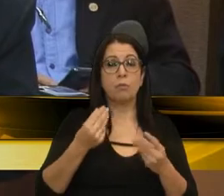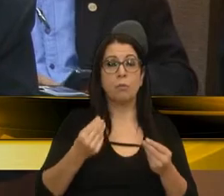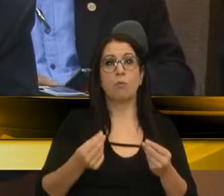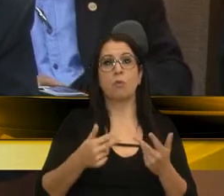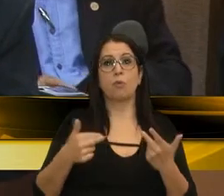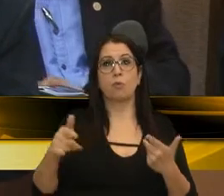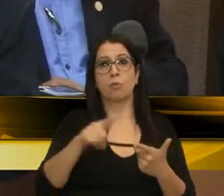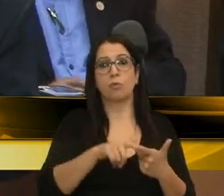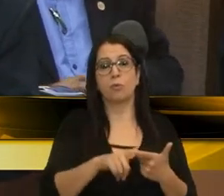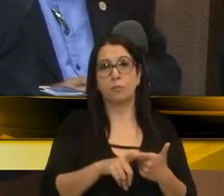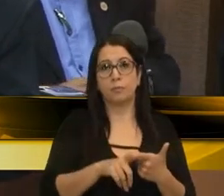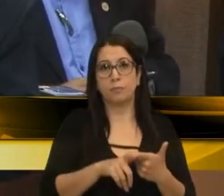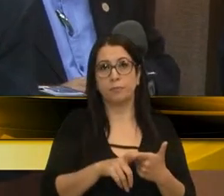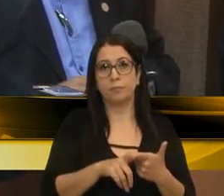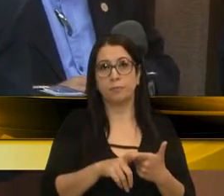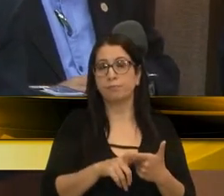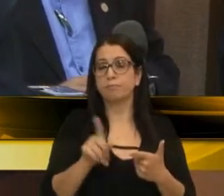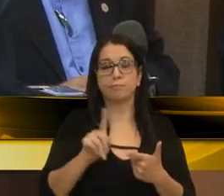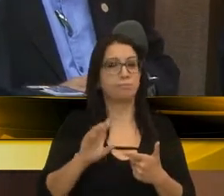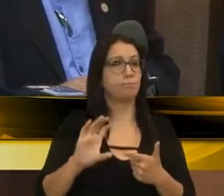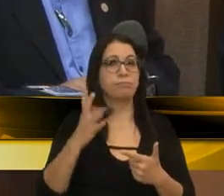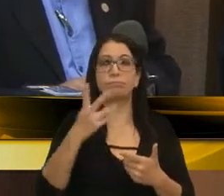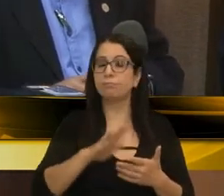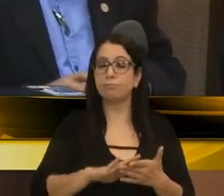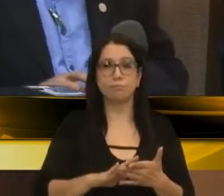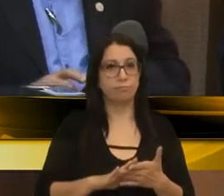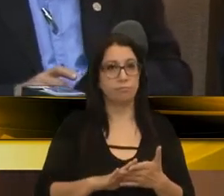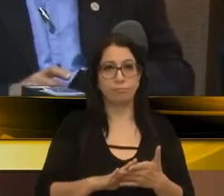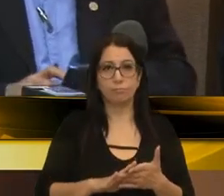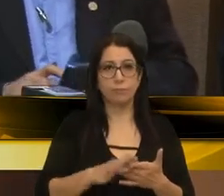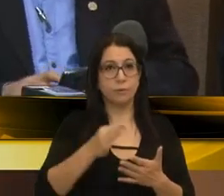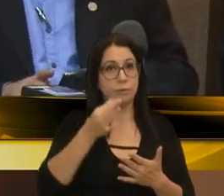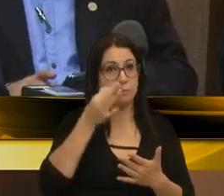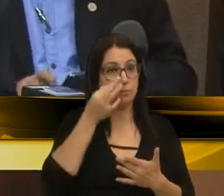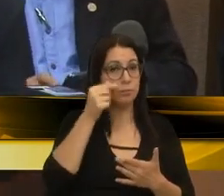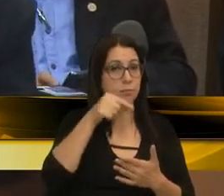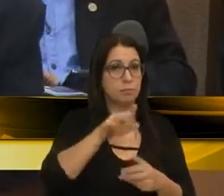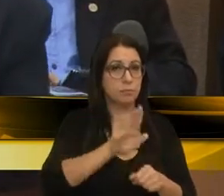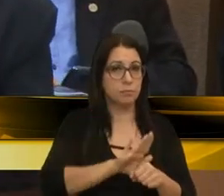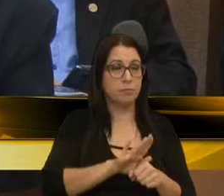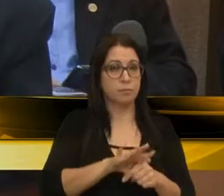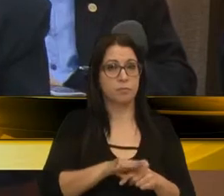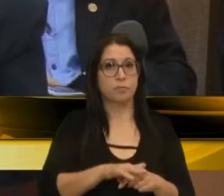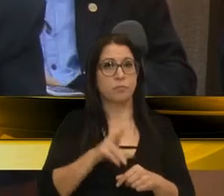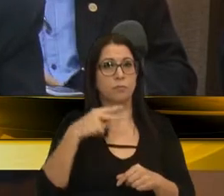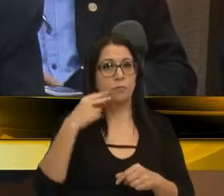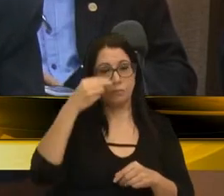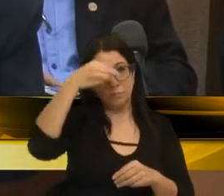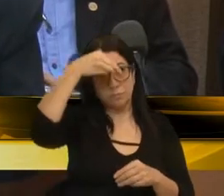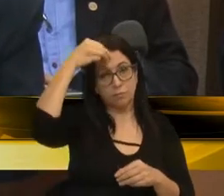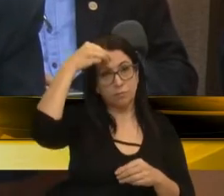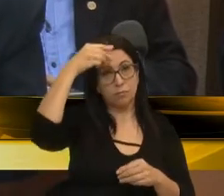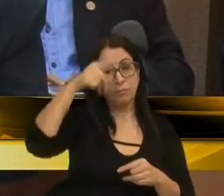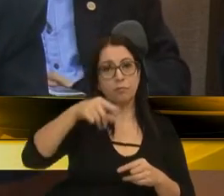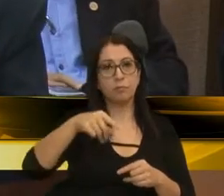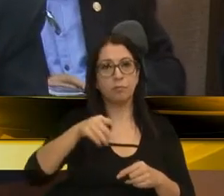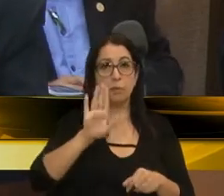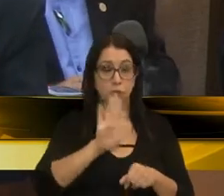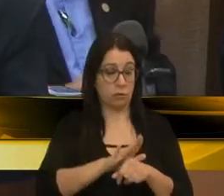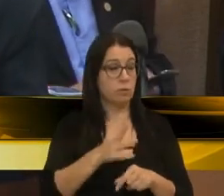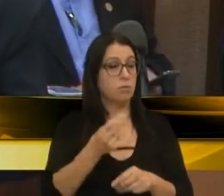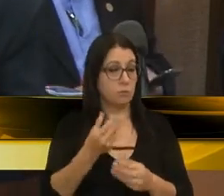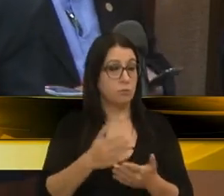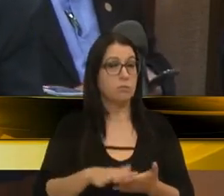furtos, muitos roubos, não acontecia. Não acontecia, a presença deles chegava, ajudava o vereador Kiko, exatamente isso. Eles nos ajudavam